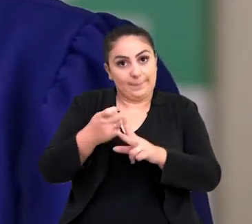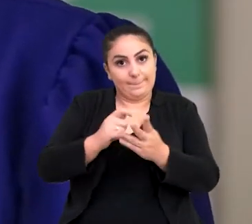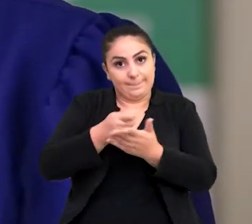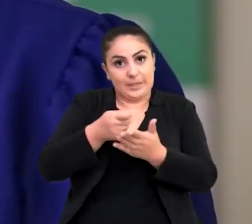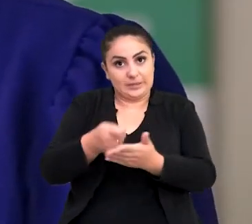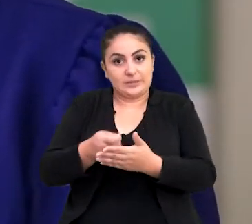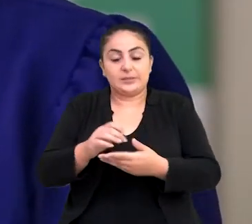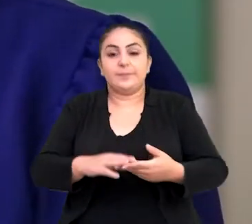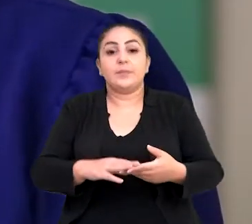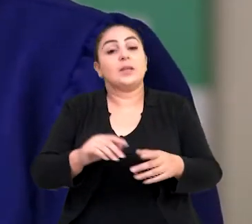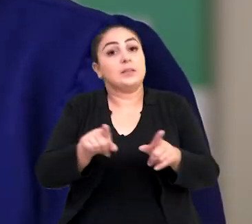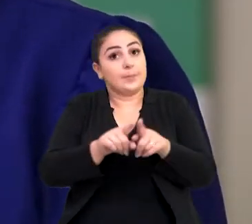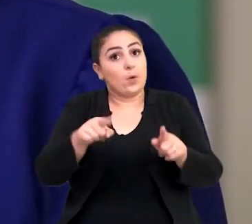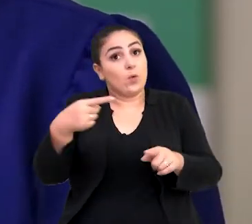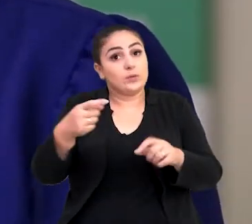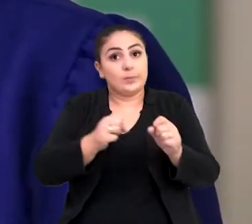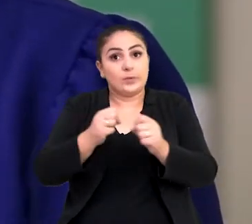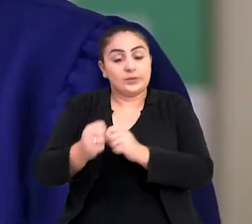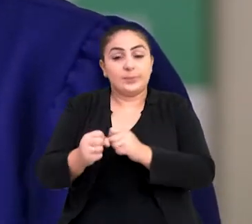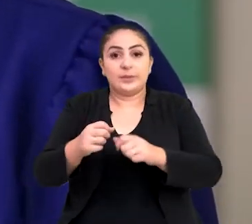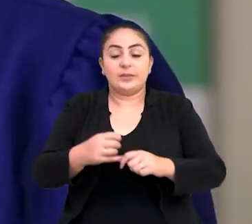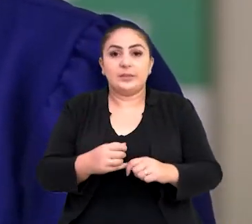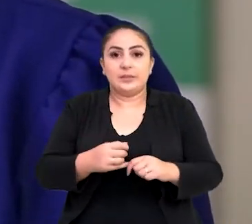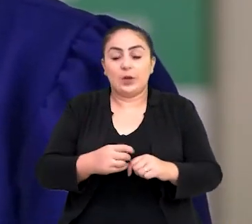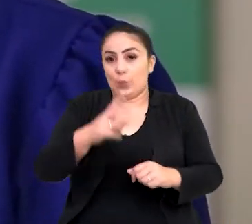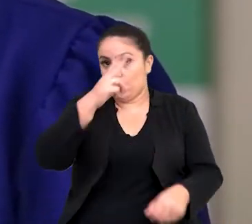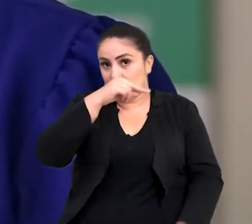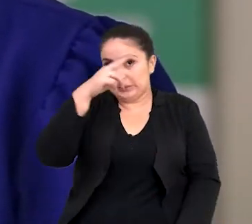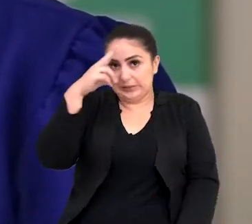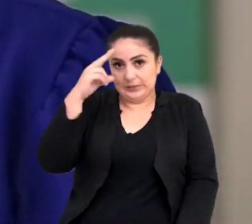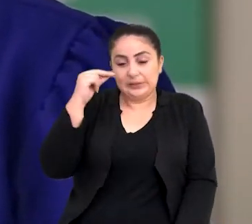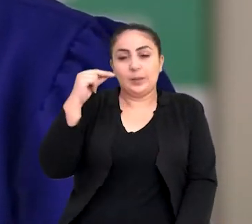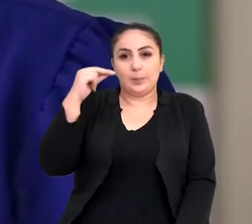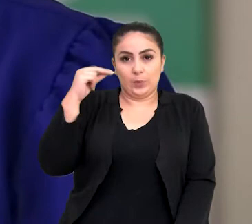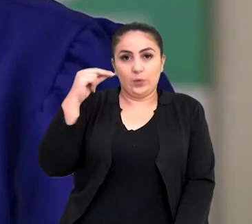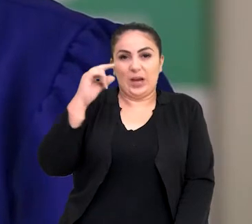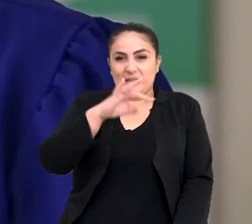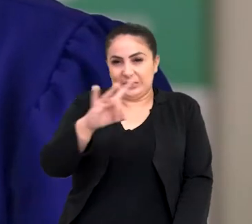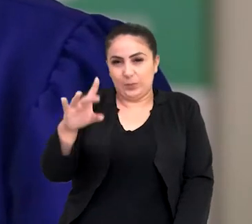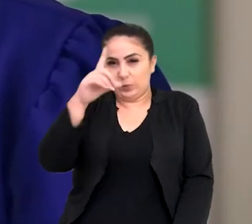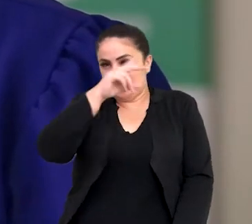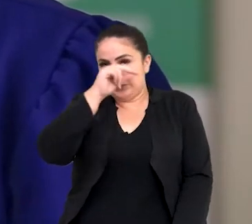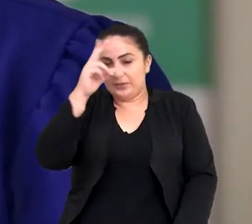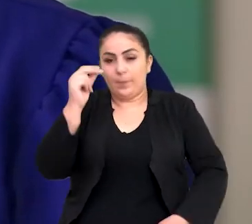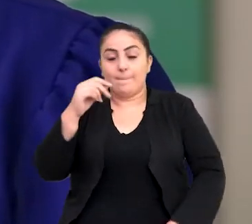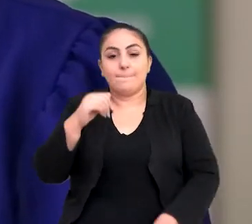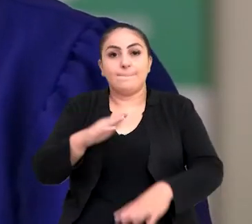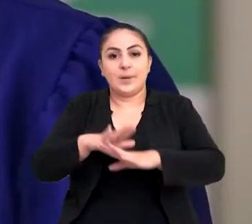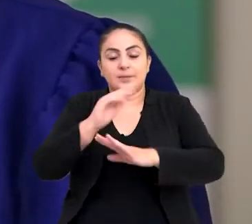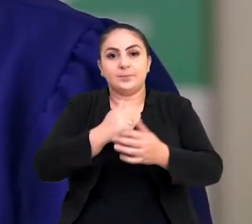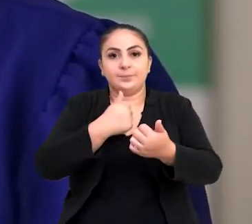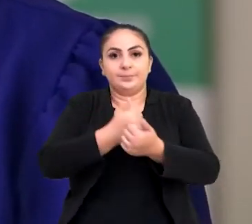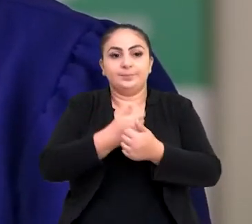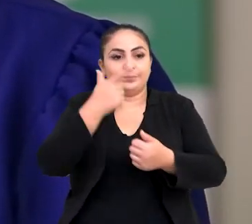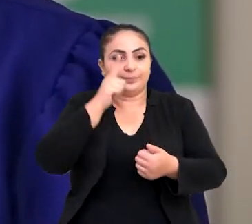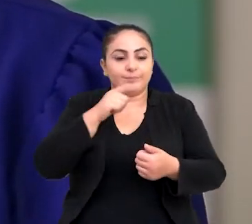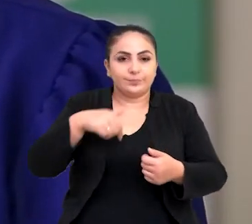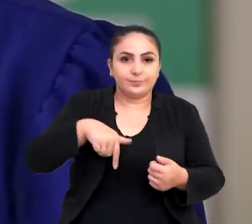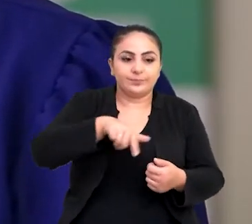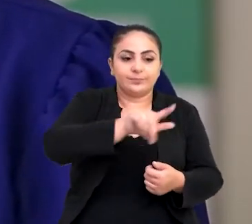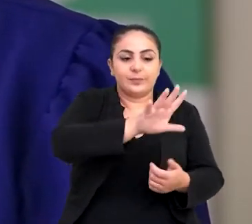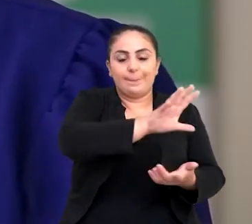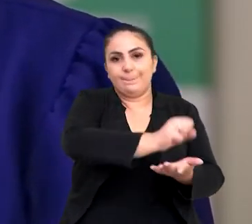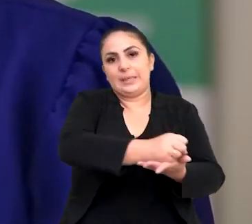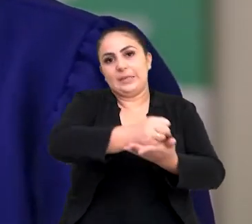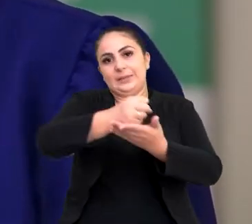Mas também tem uma outra possibilidade, dos municípios, os mais próximos,